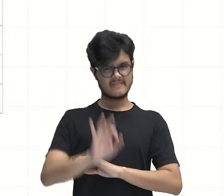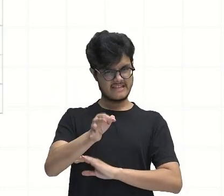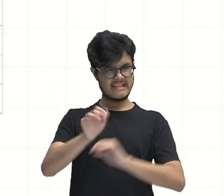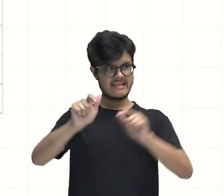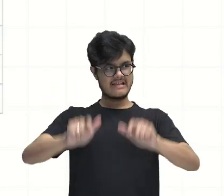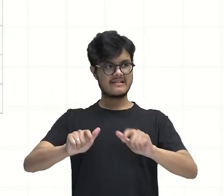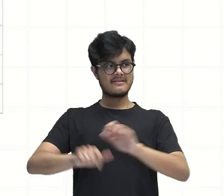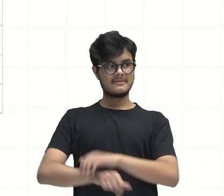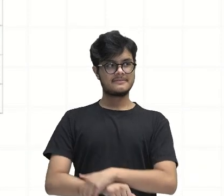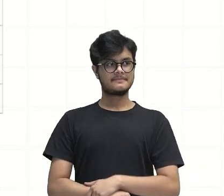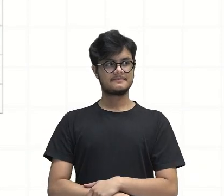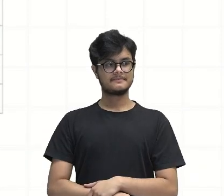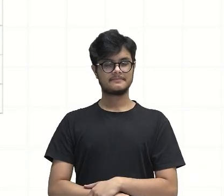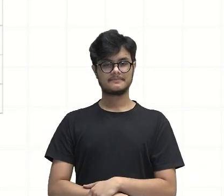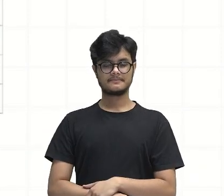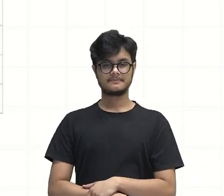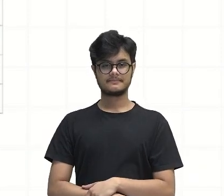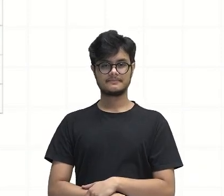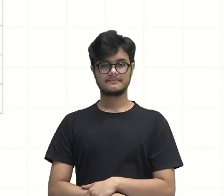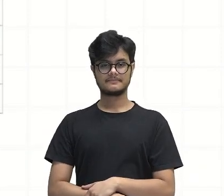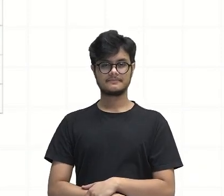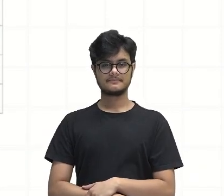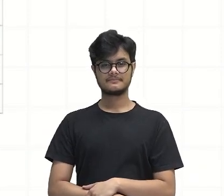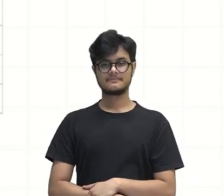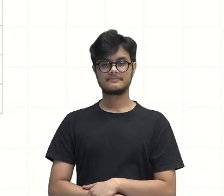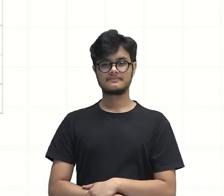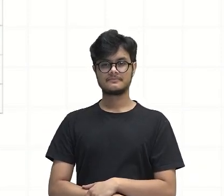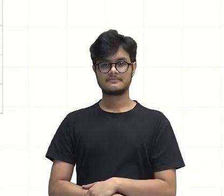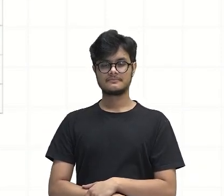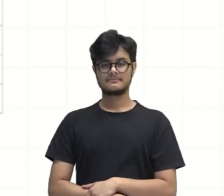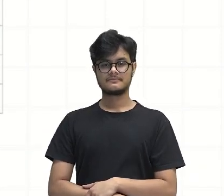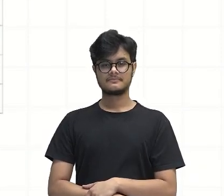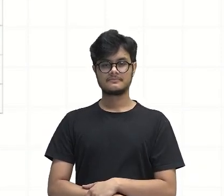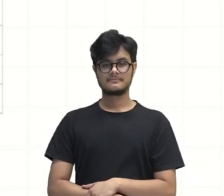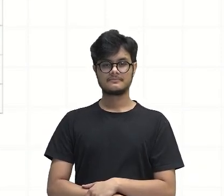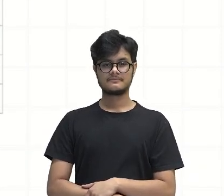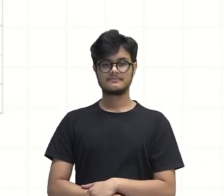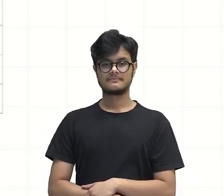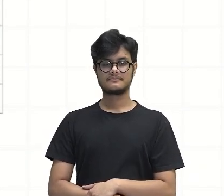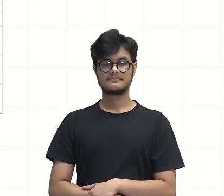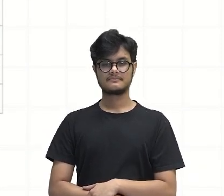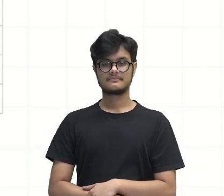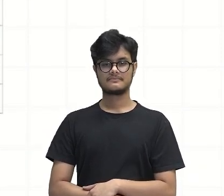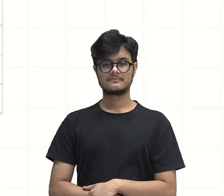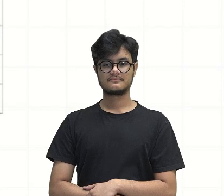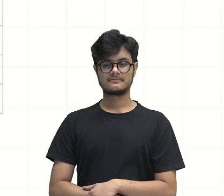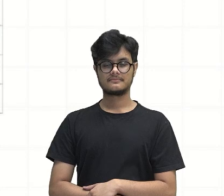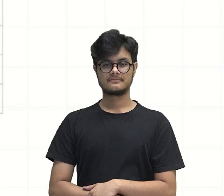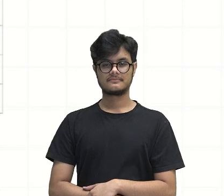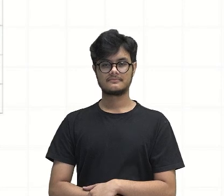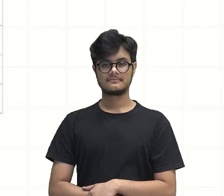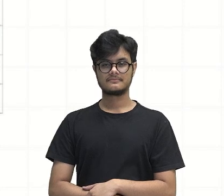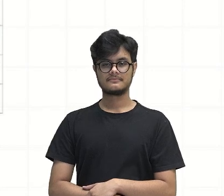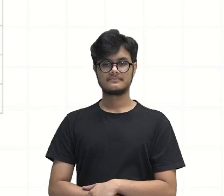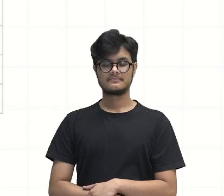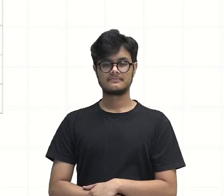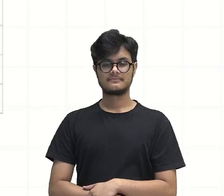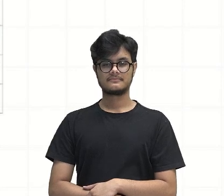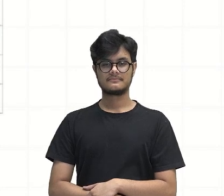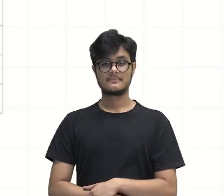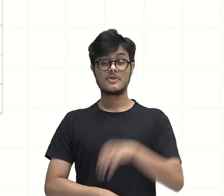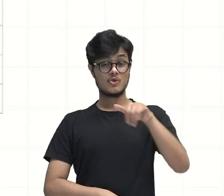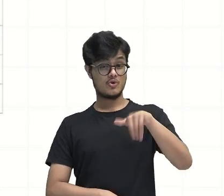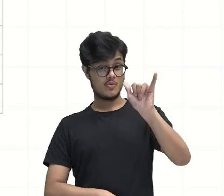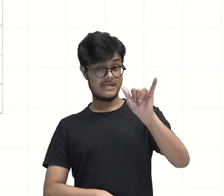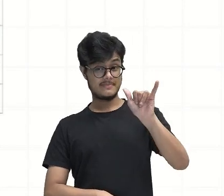bater. Então, o 11 vai estar na linha entre o 10 e o 12. Então, bem aqui. E a